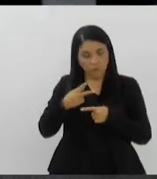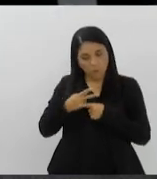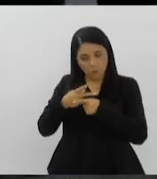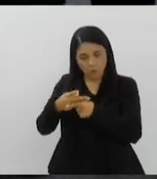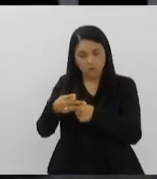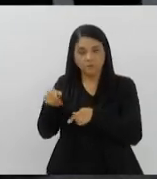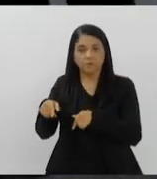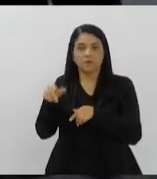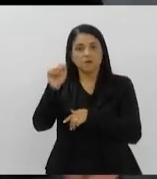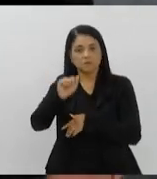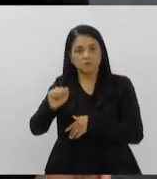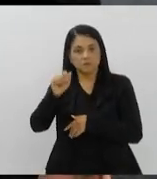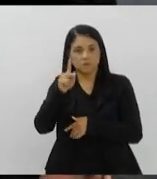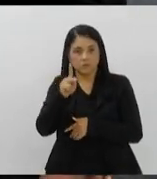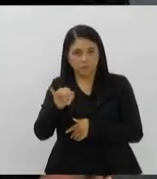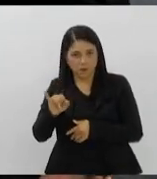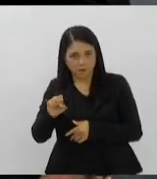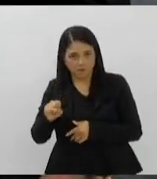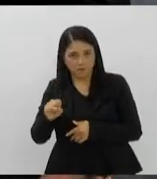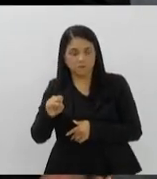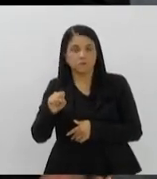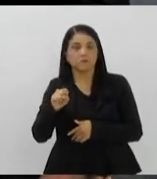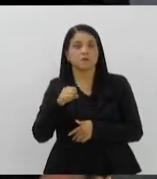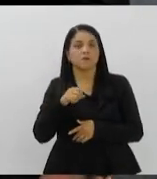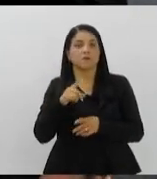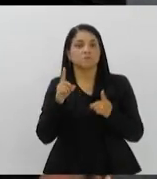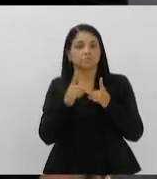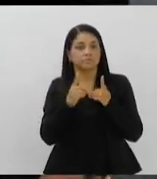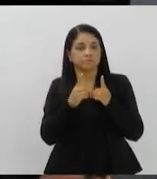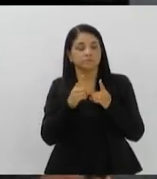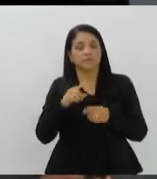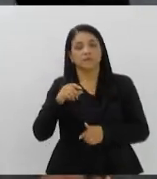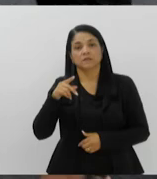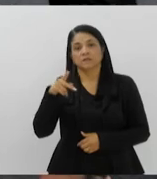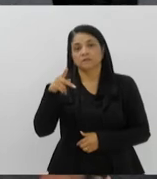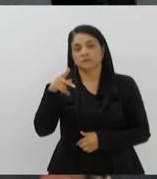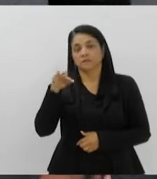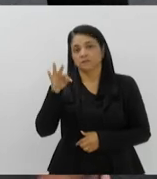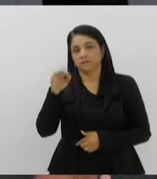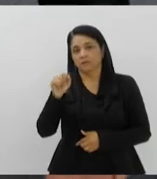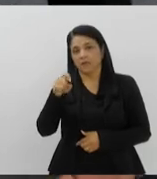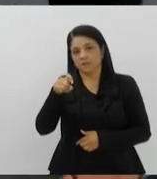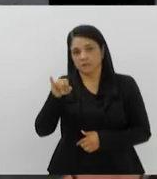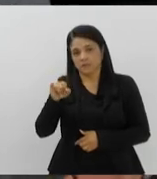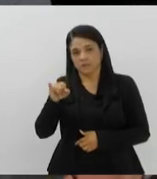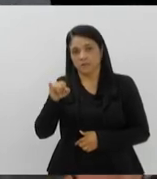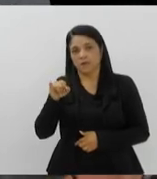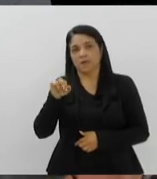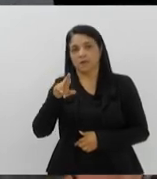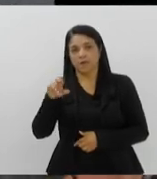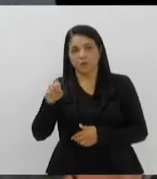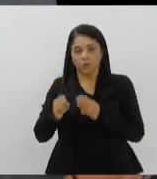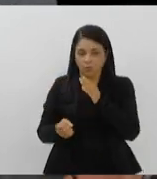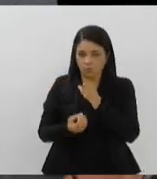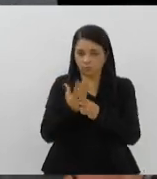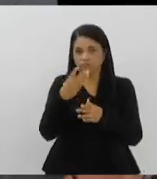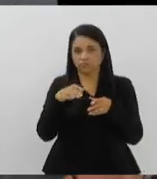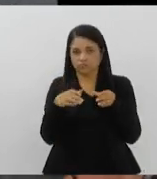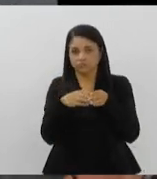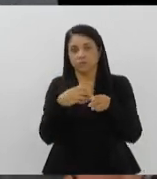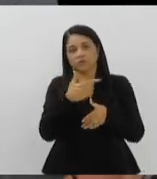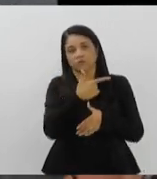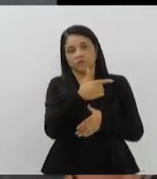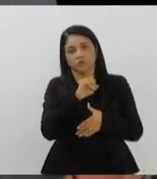de Pais e Assistidos da Ataxia Rio, que é um grupo criado desde 2010 para aqueles que